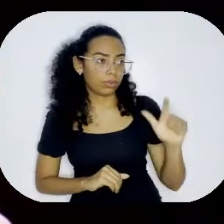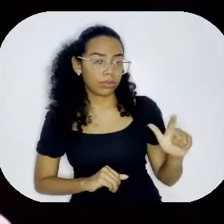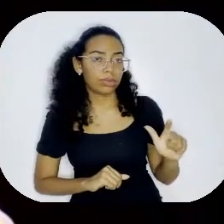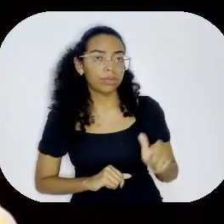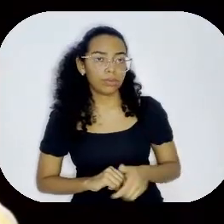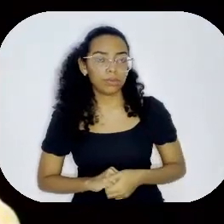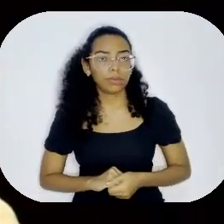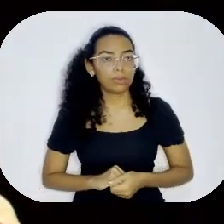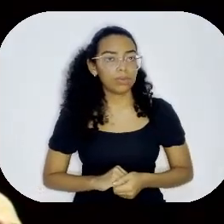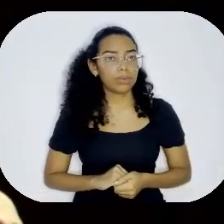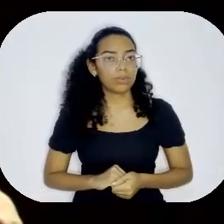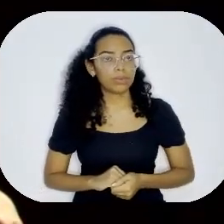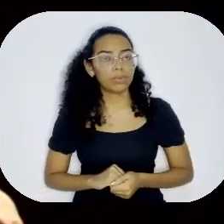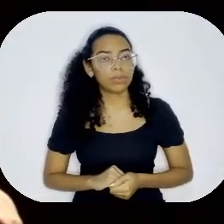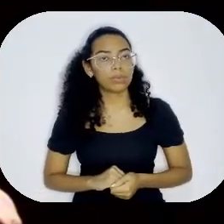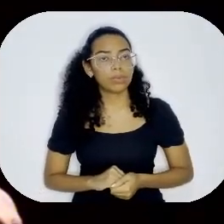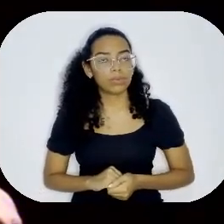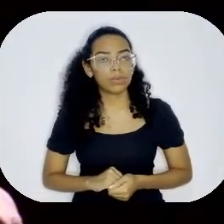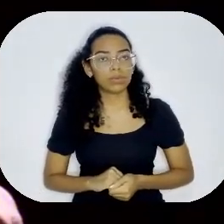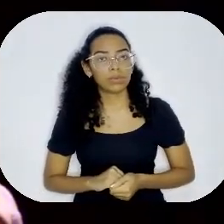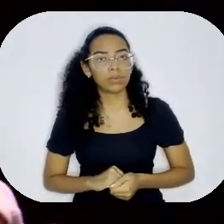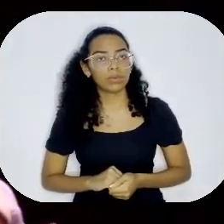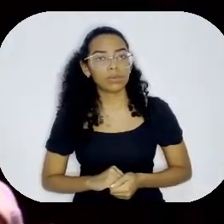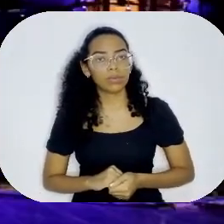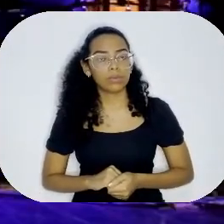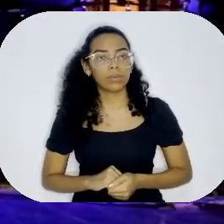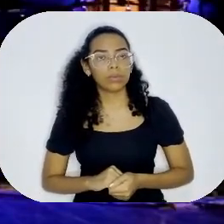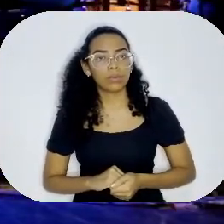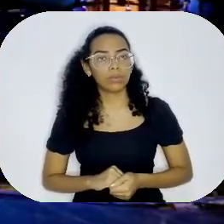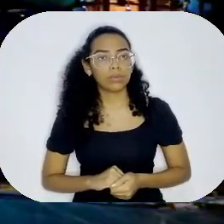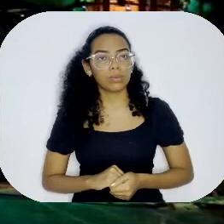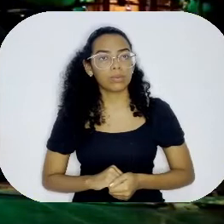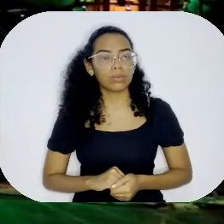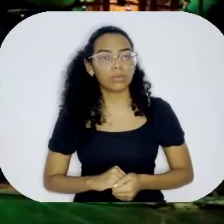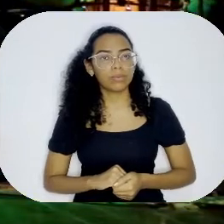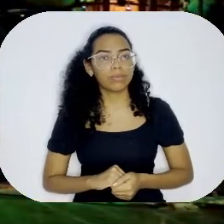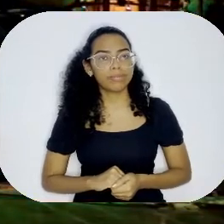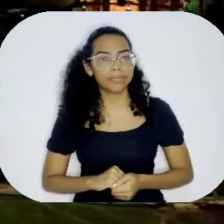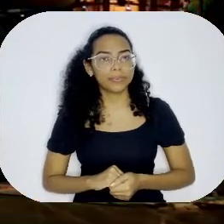Azul.